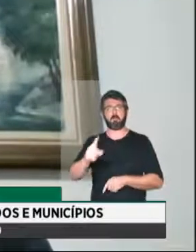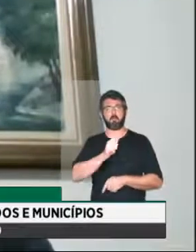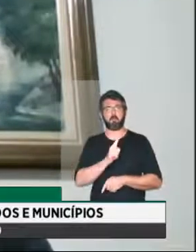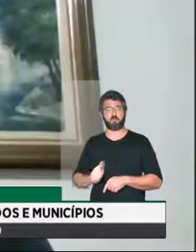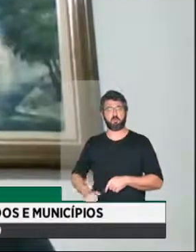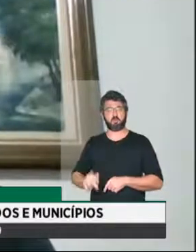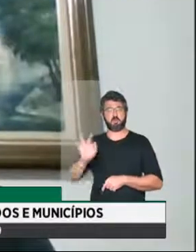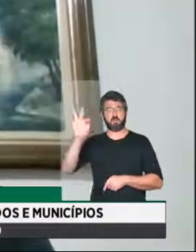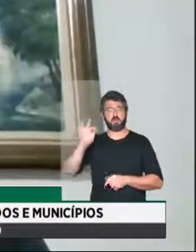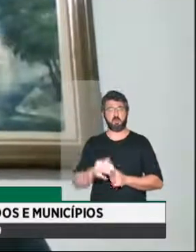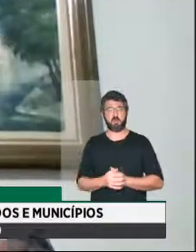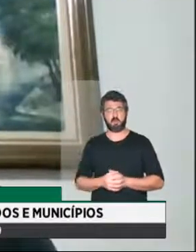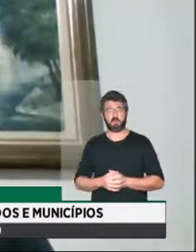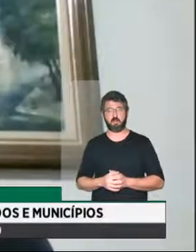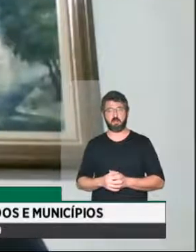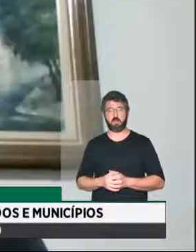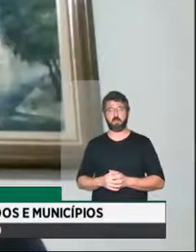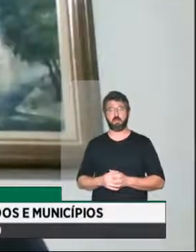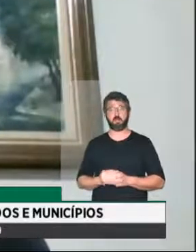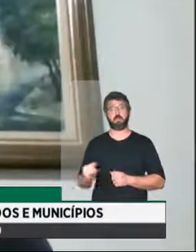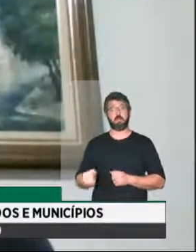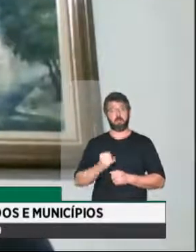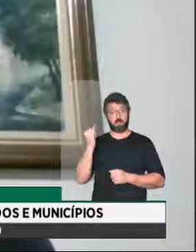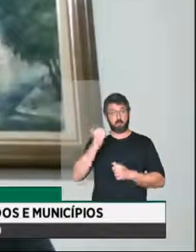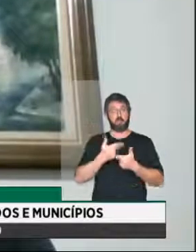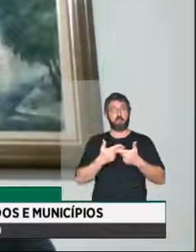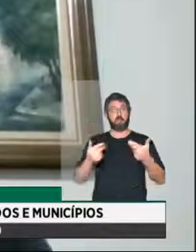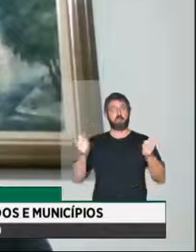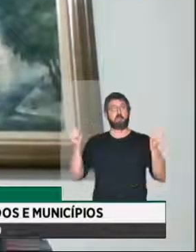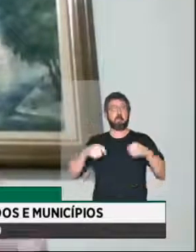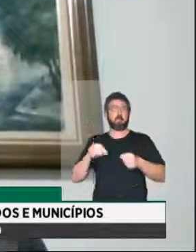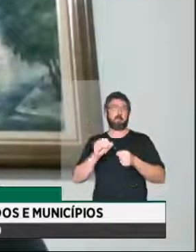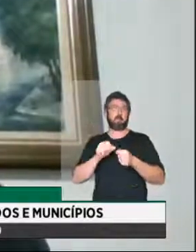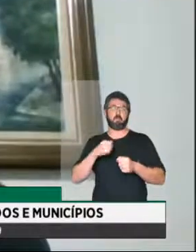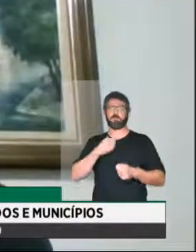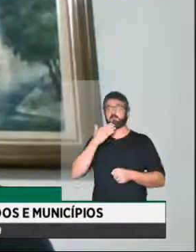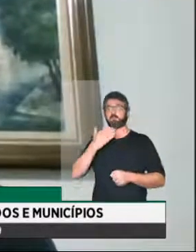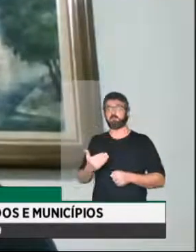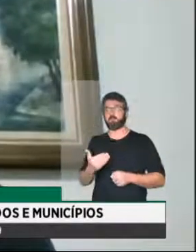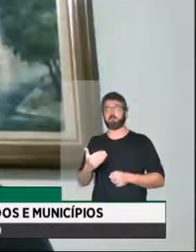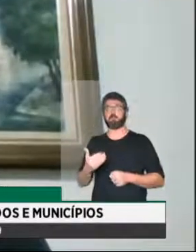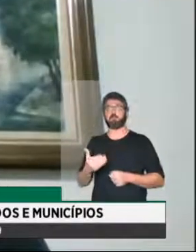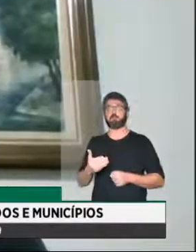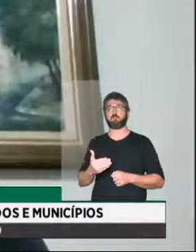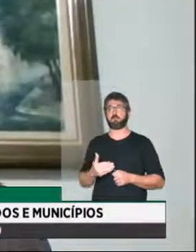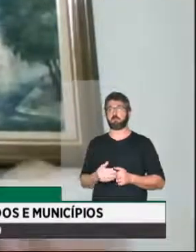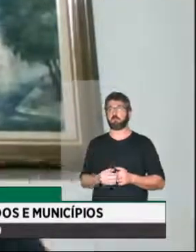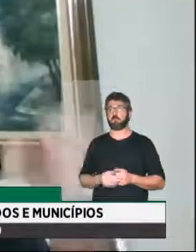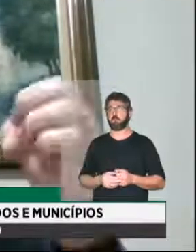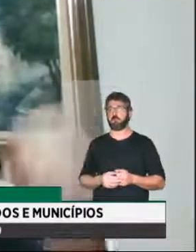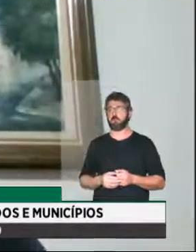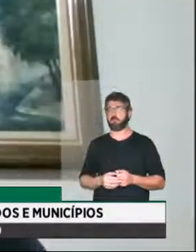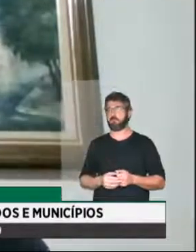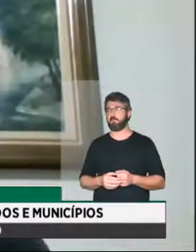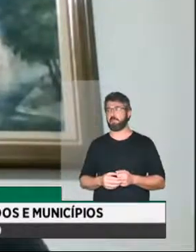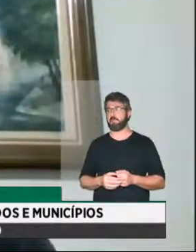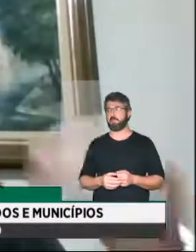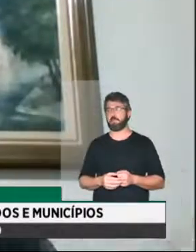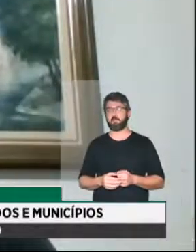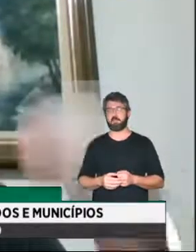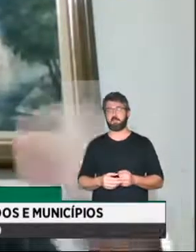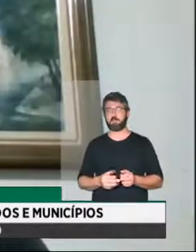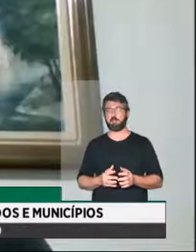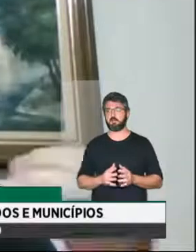governo federal. Há importantes medidas que podem ser tomadas. Eu faria um apelo ao deputado Rodrigo. Há um relatório do